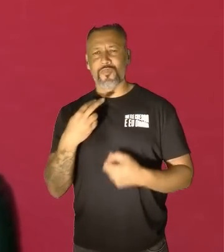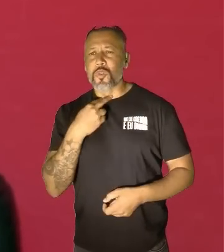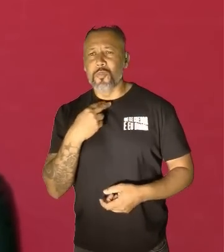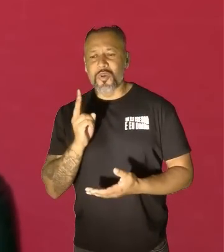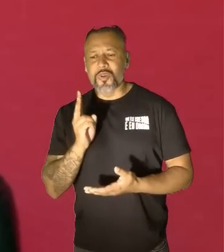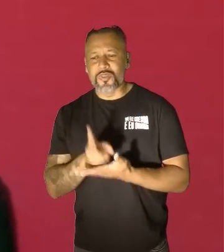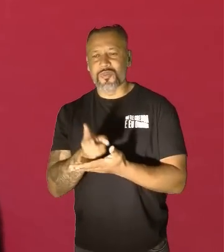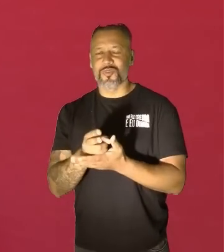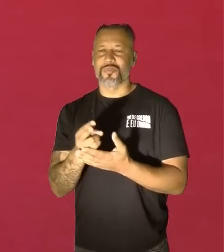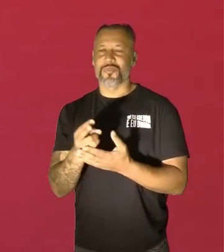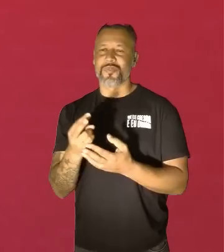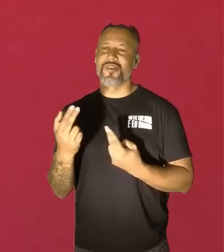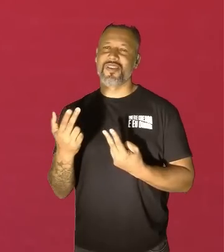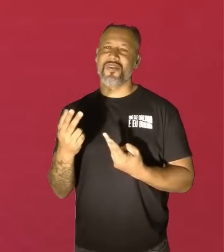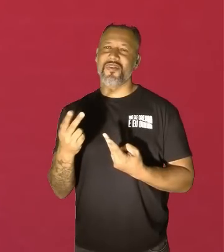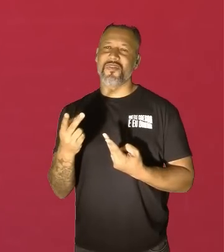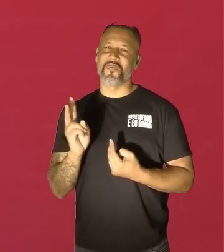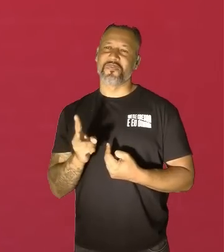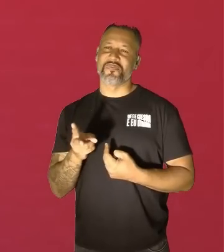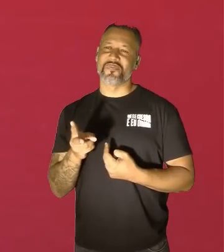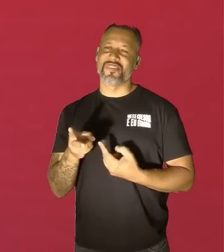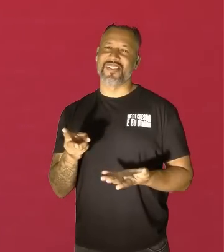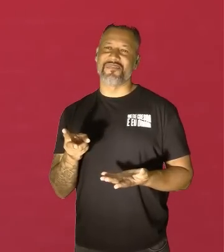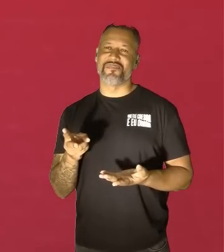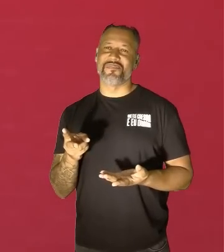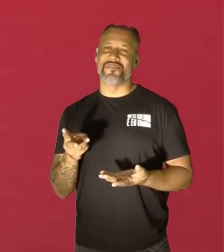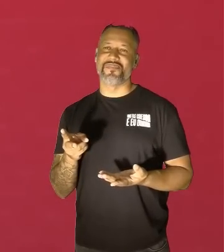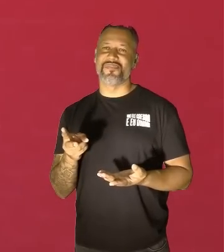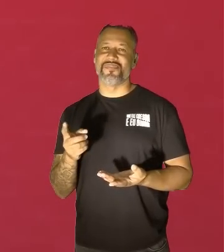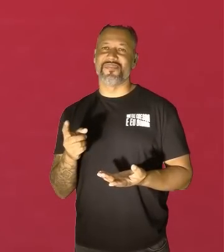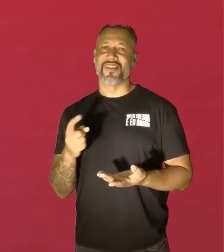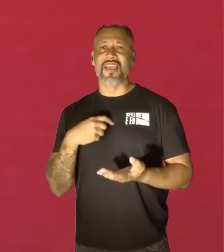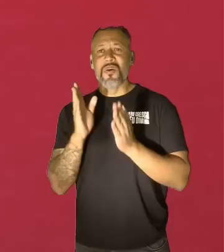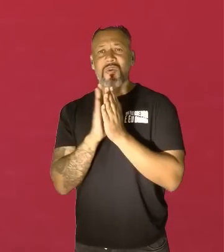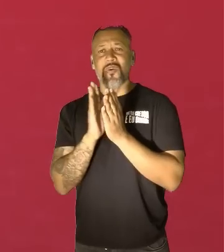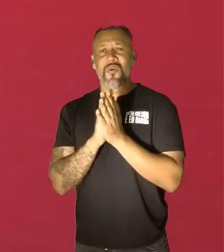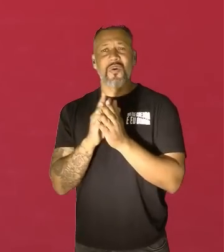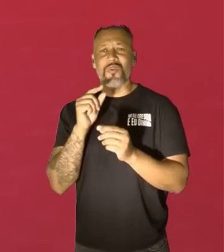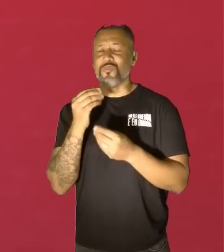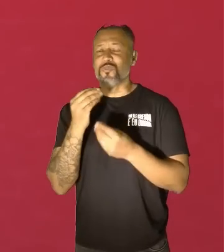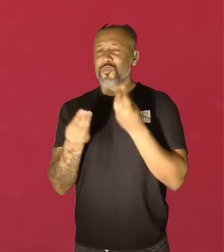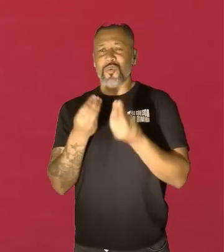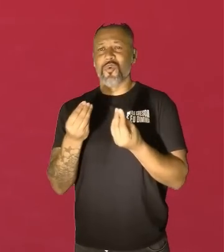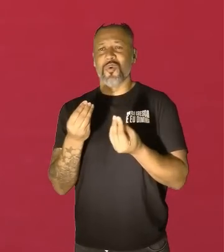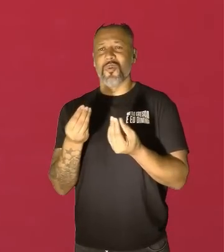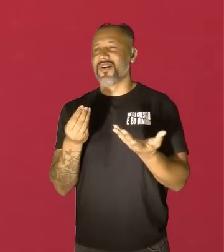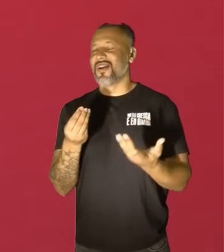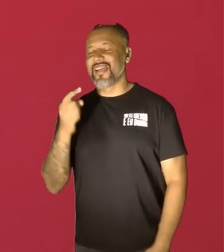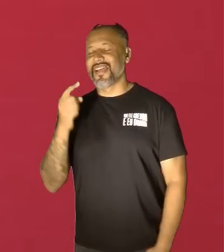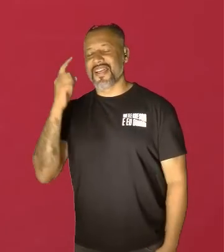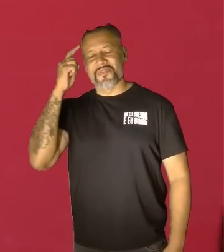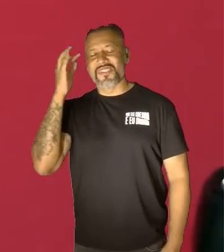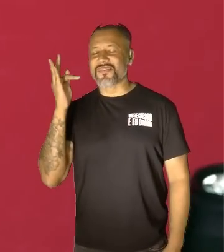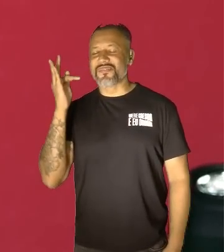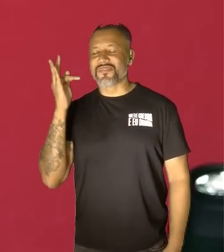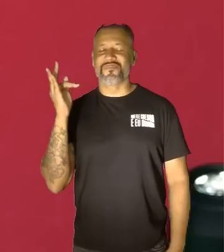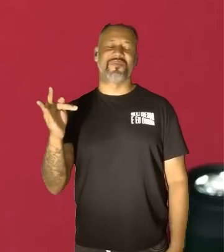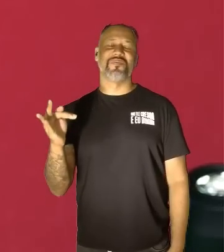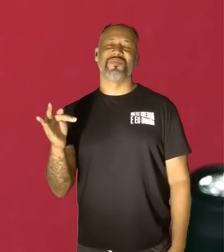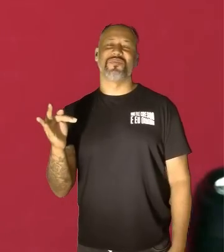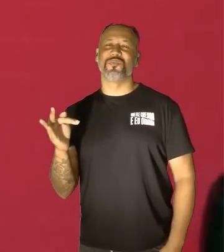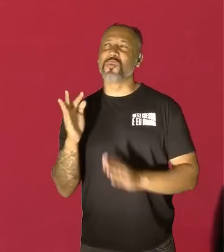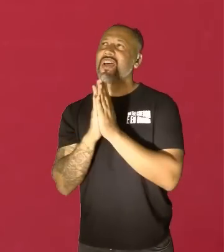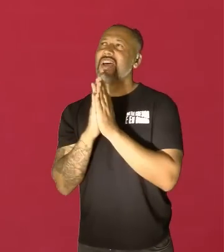minha oração não é de quem eu estou hoje, a minha oração é de quem Deus me fará ser. A minha adoração não é de quem eu